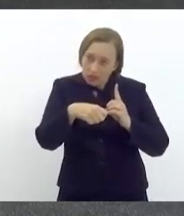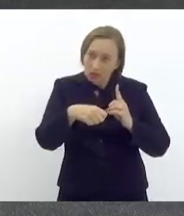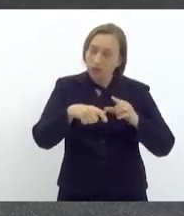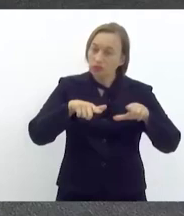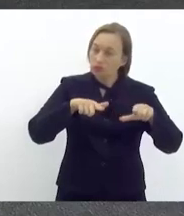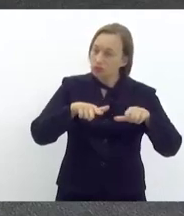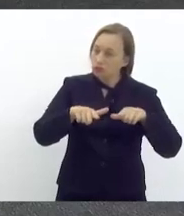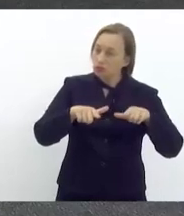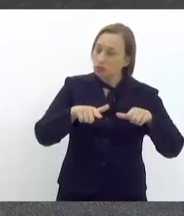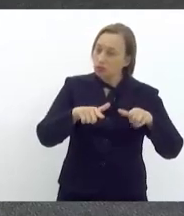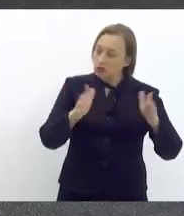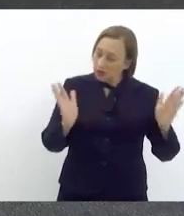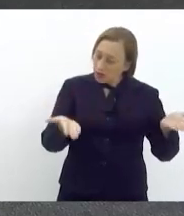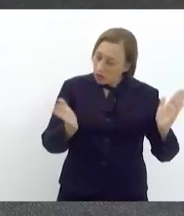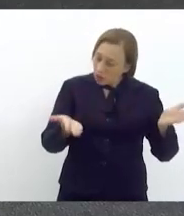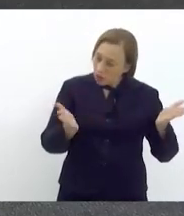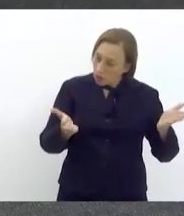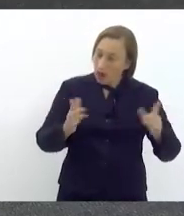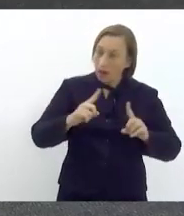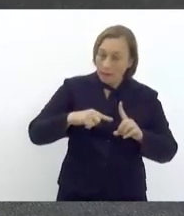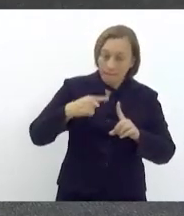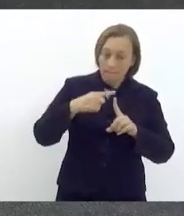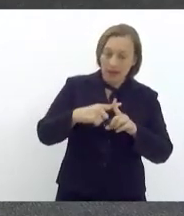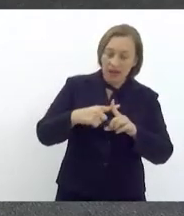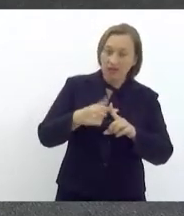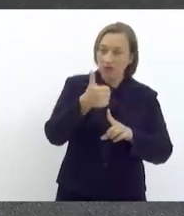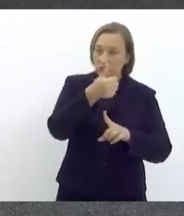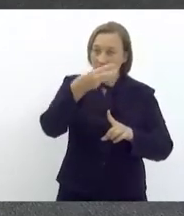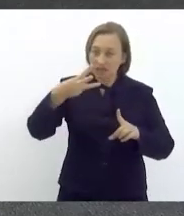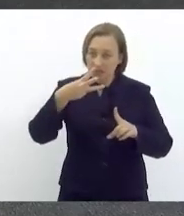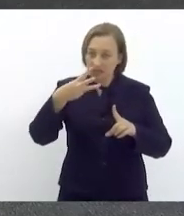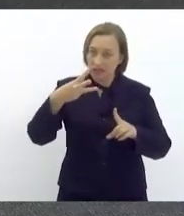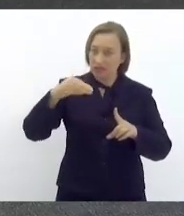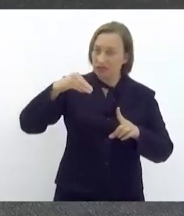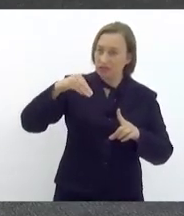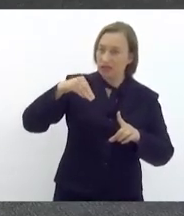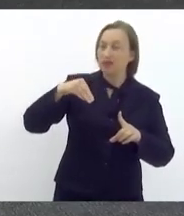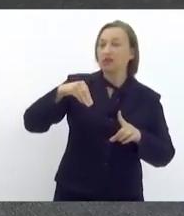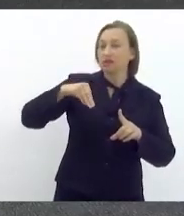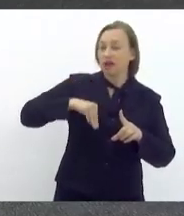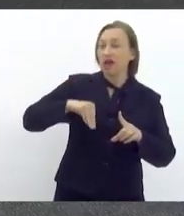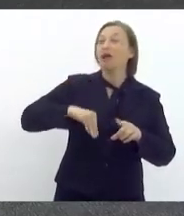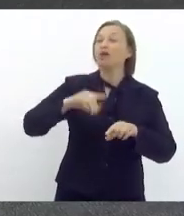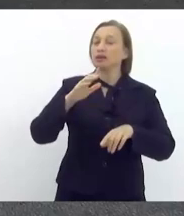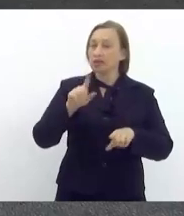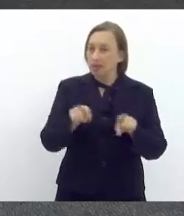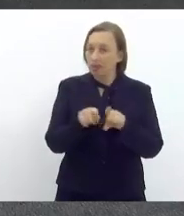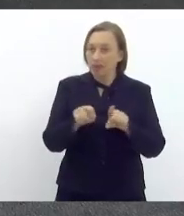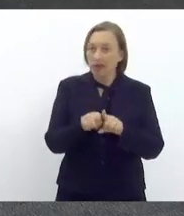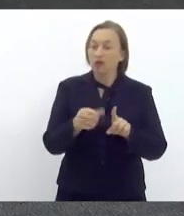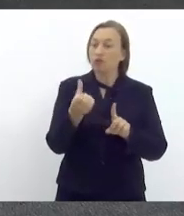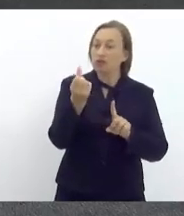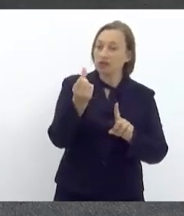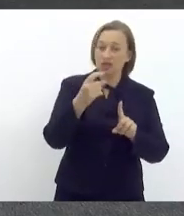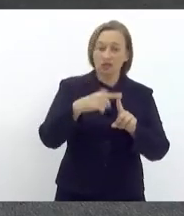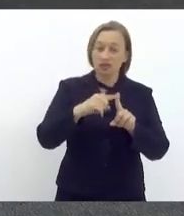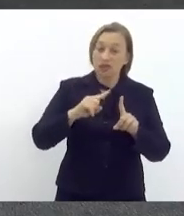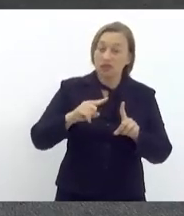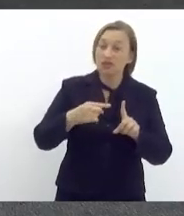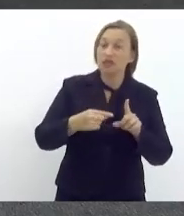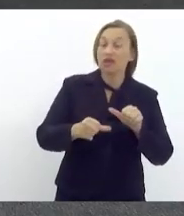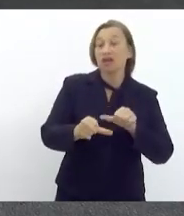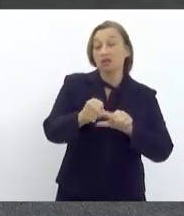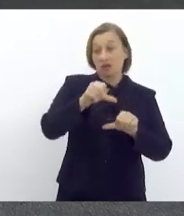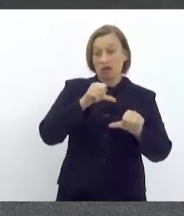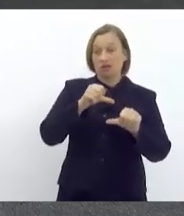vigente mais o décimo terceiro e os seis meses do exercício anterior ou seja perfazendo os